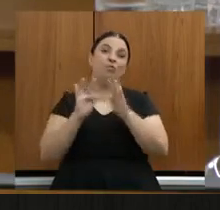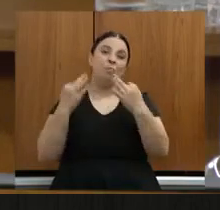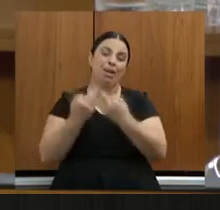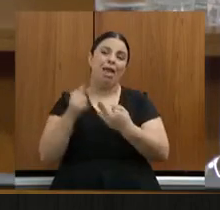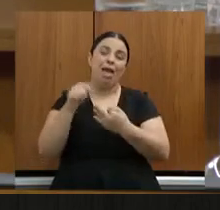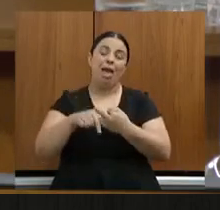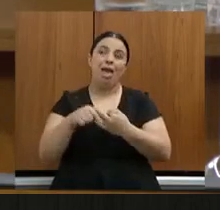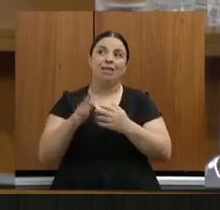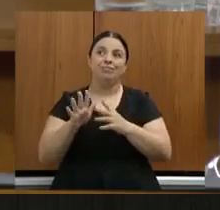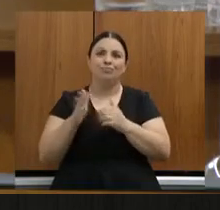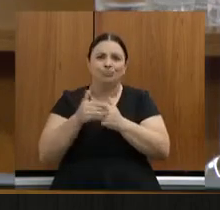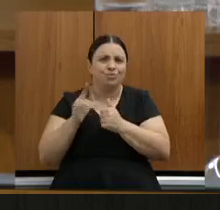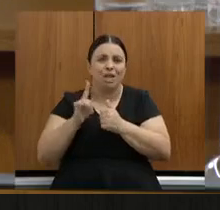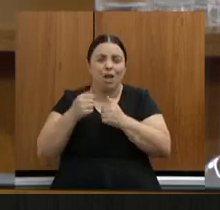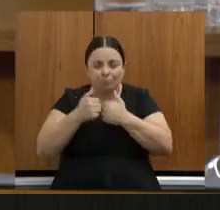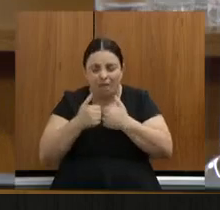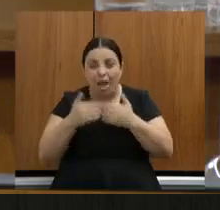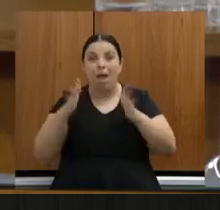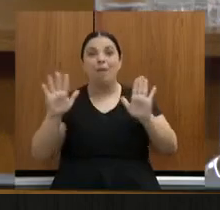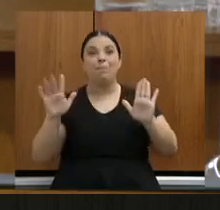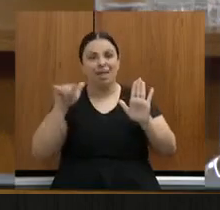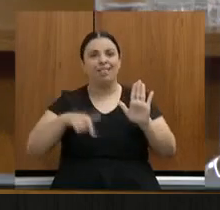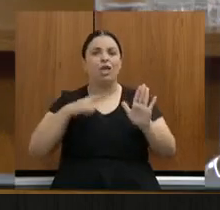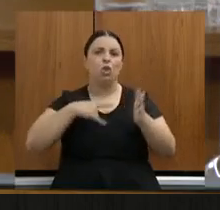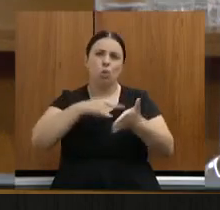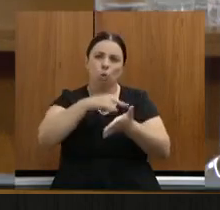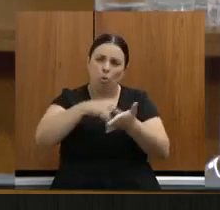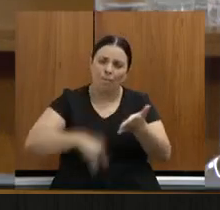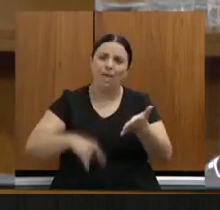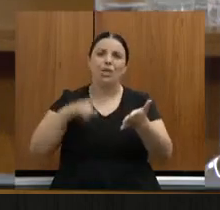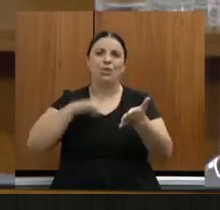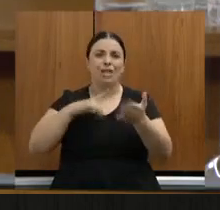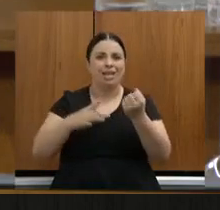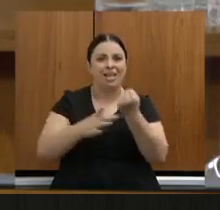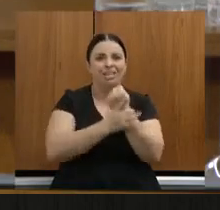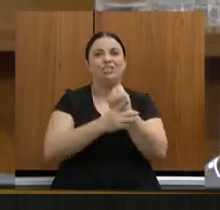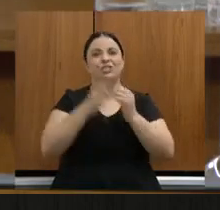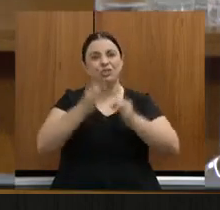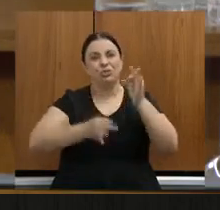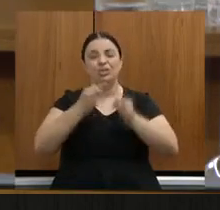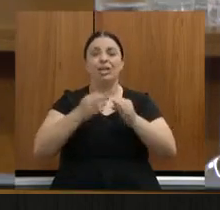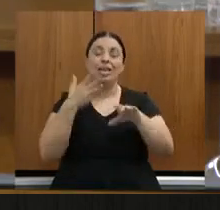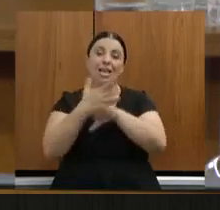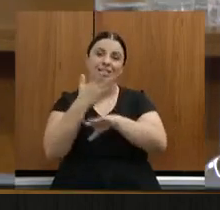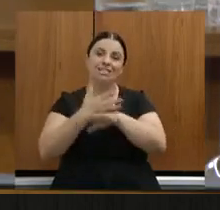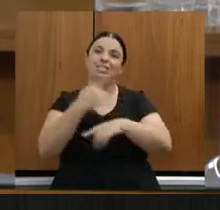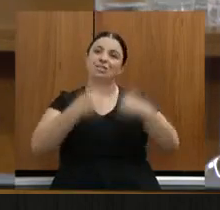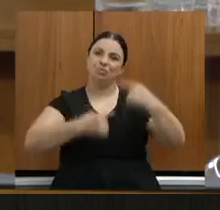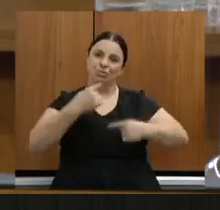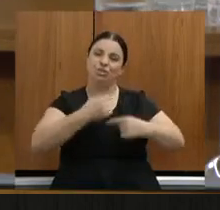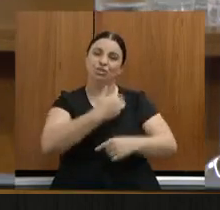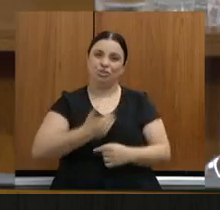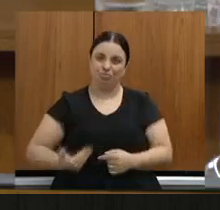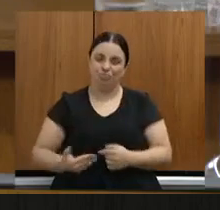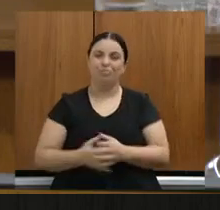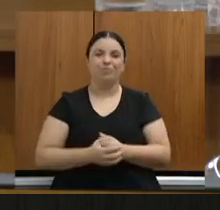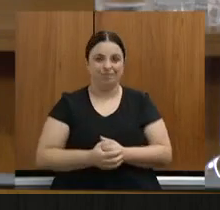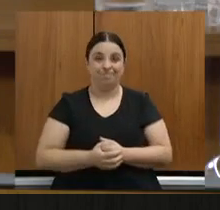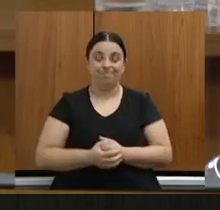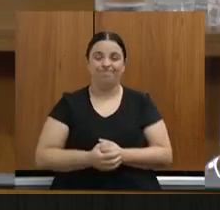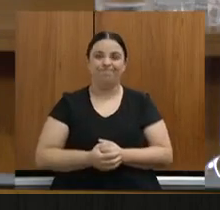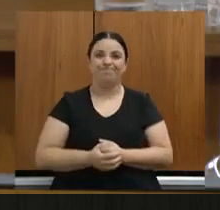a ter o documento da sua terra ter segurança jurídica e acessa políticas públicas fizemos um novo chamamento